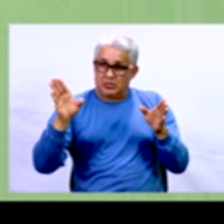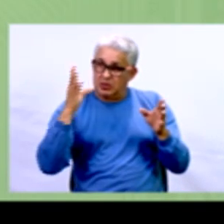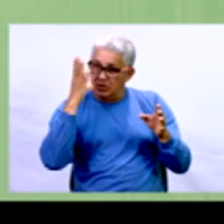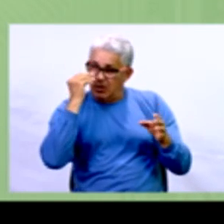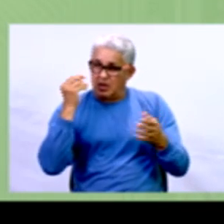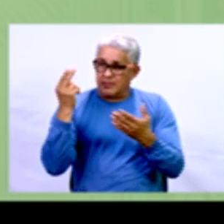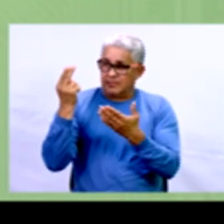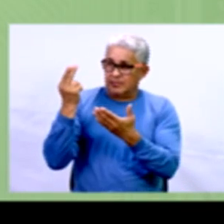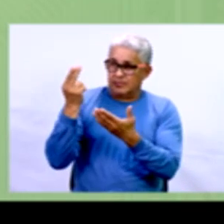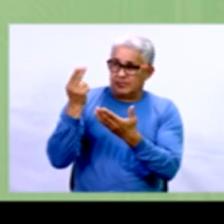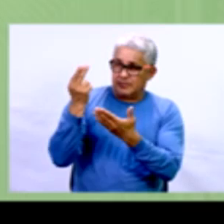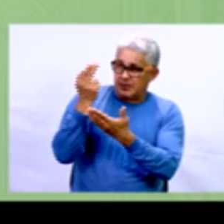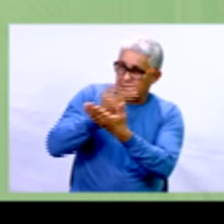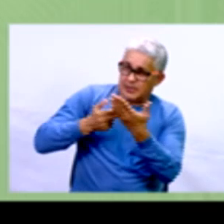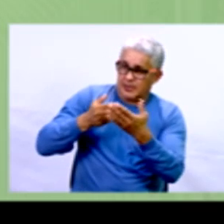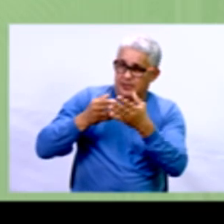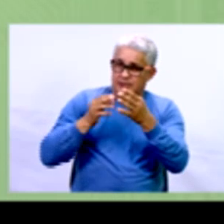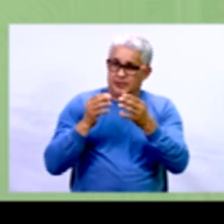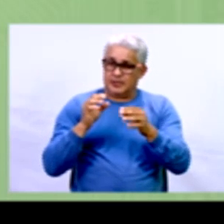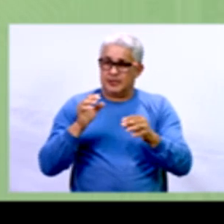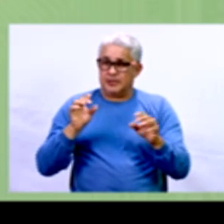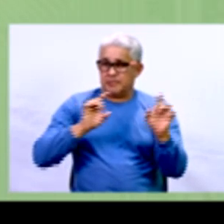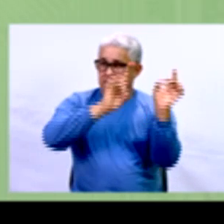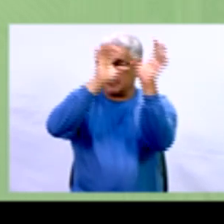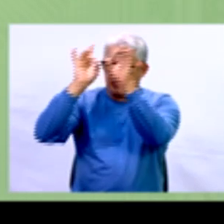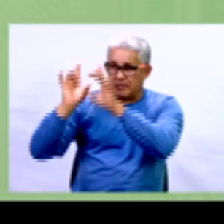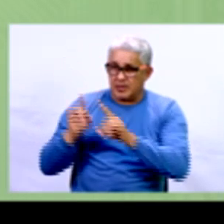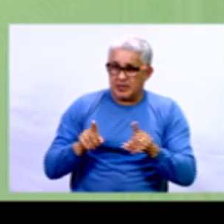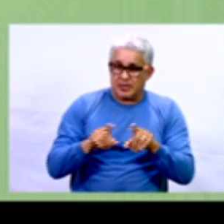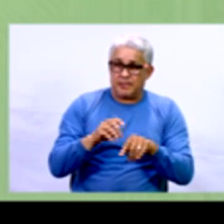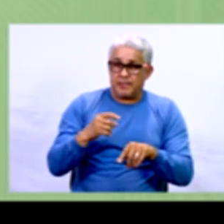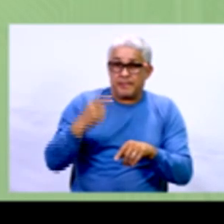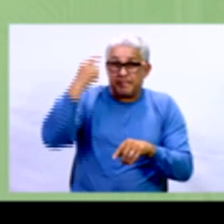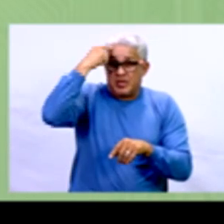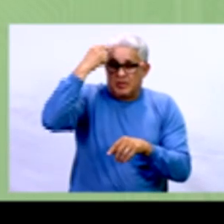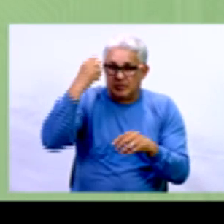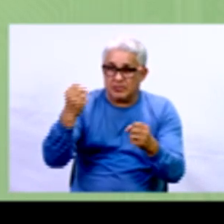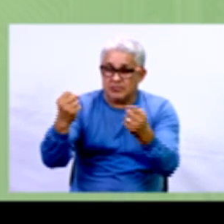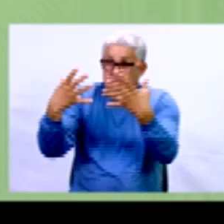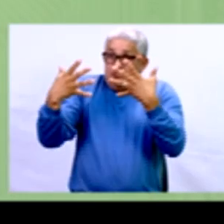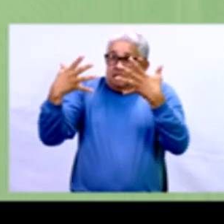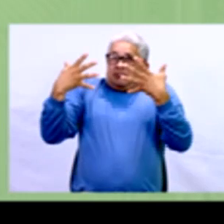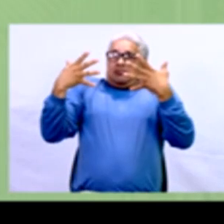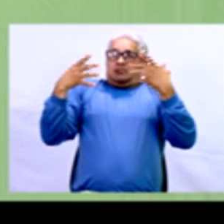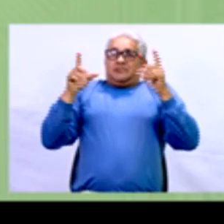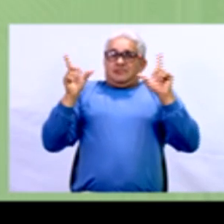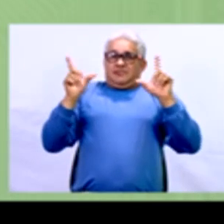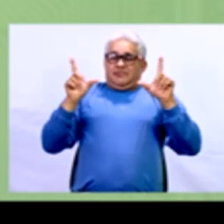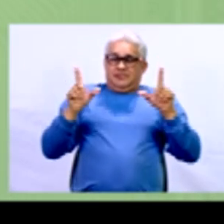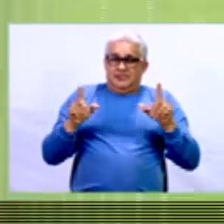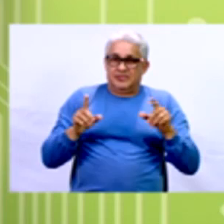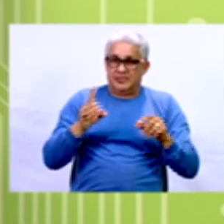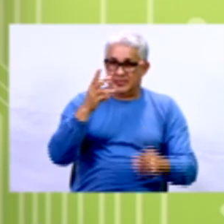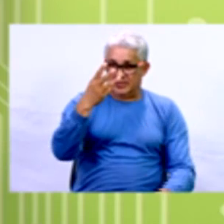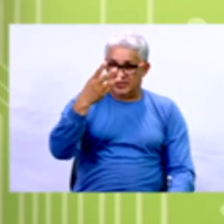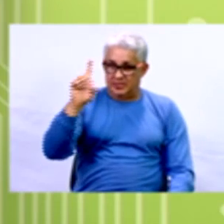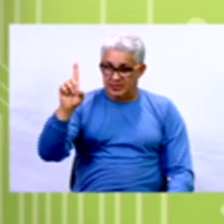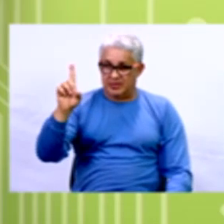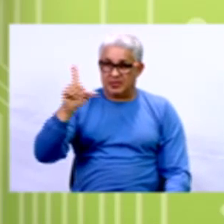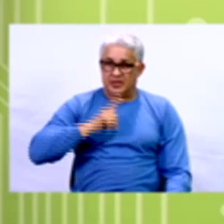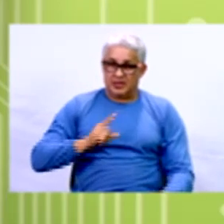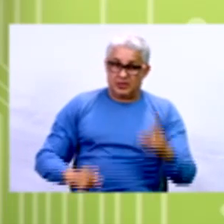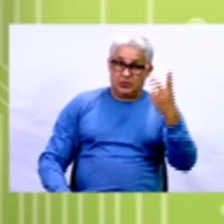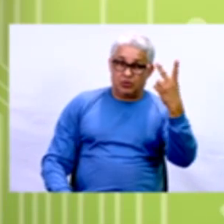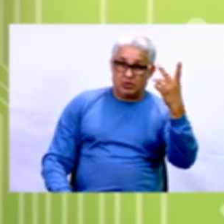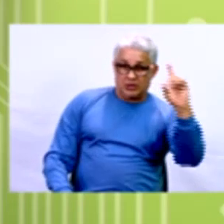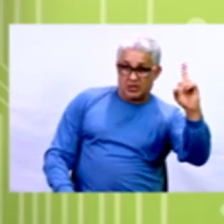tratamento especial e passam a impressão de saltar da tela. Então, no cinema 3D, eu tenho, além